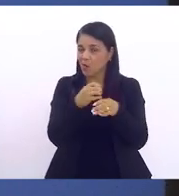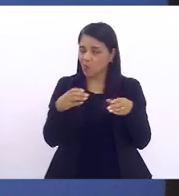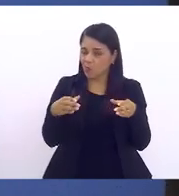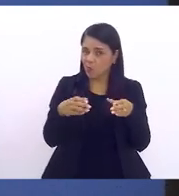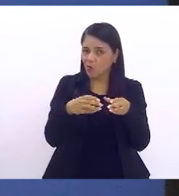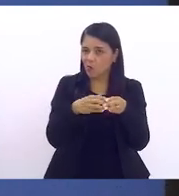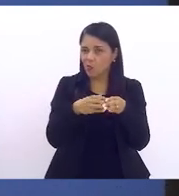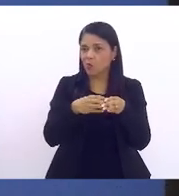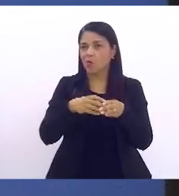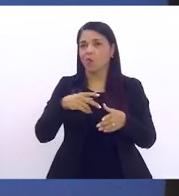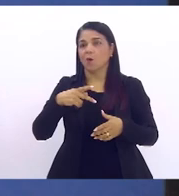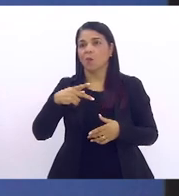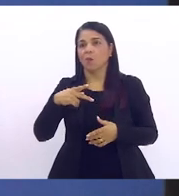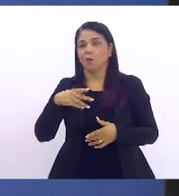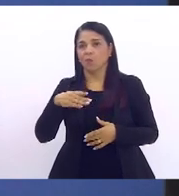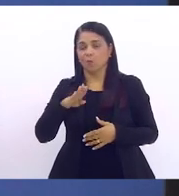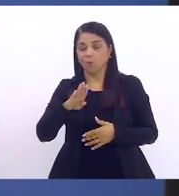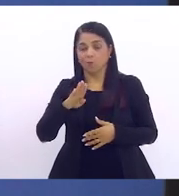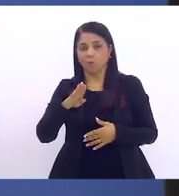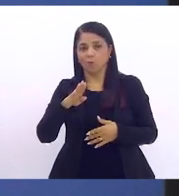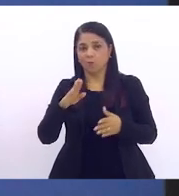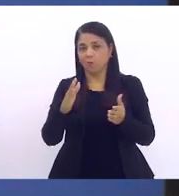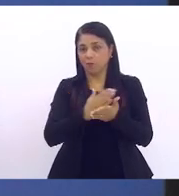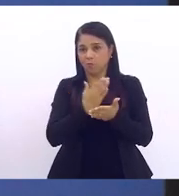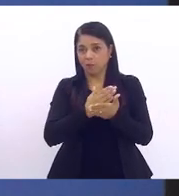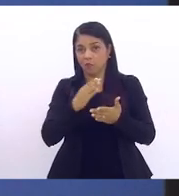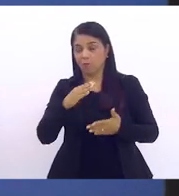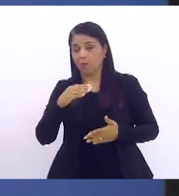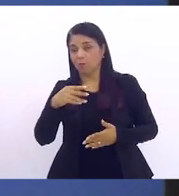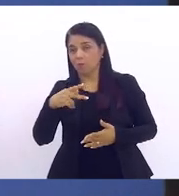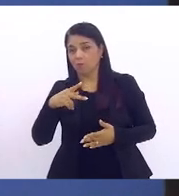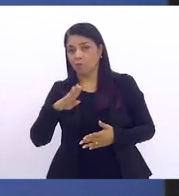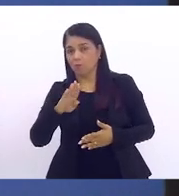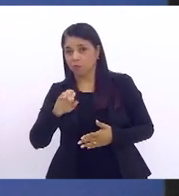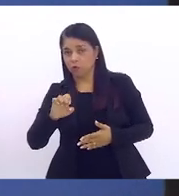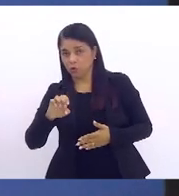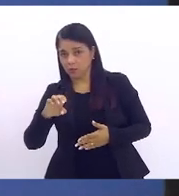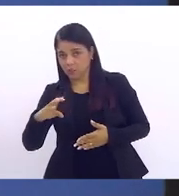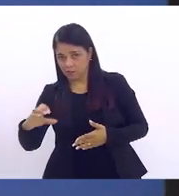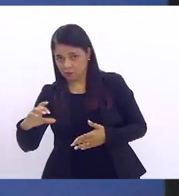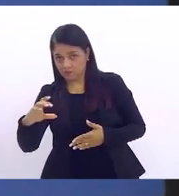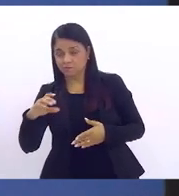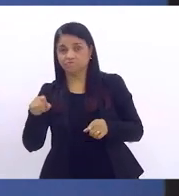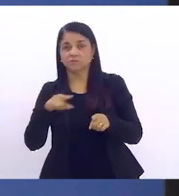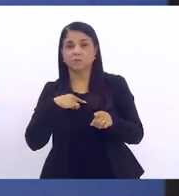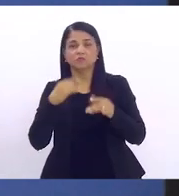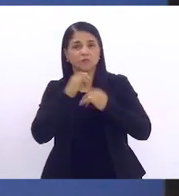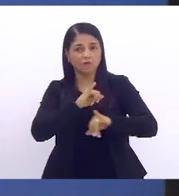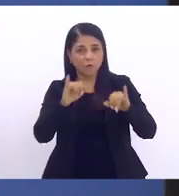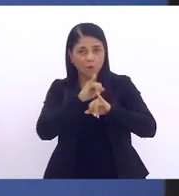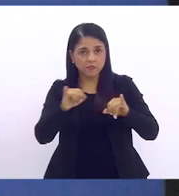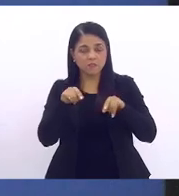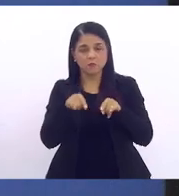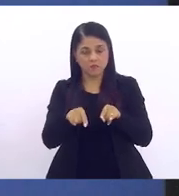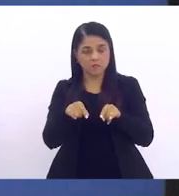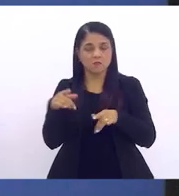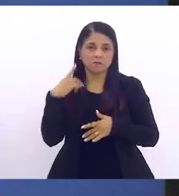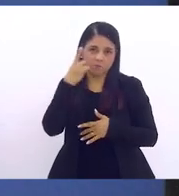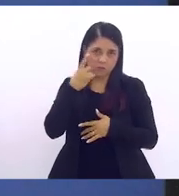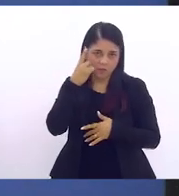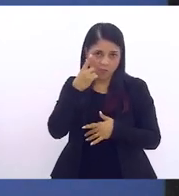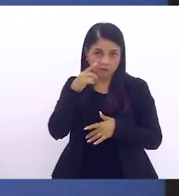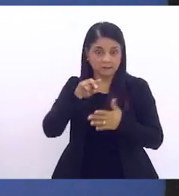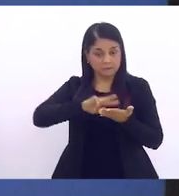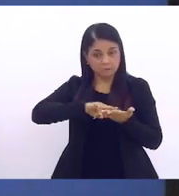oper que é o programa de exploração de de rodovias aqui a gente trouxe mais questão de conhecimento mas a gente tem esse papel Deputado de vir aqui para